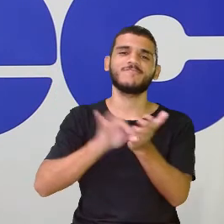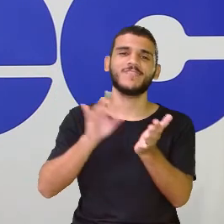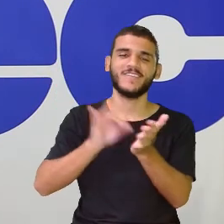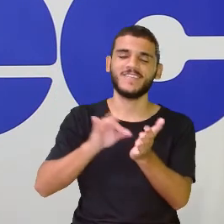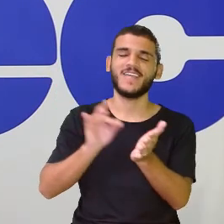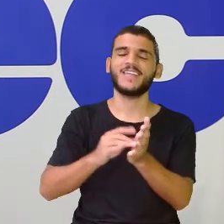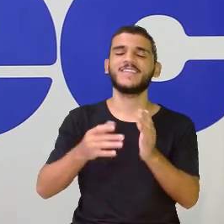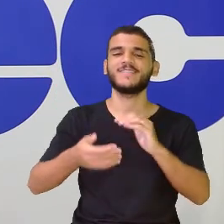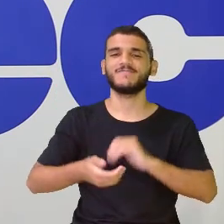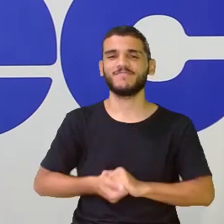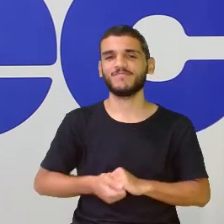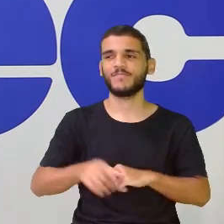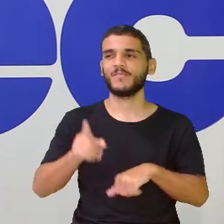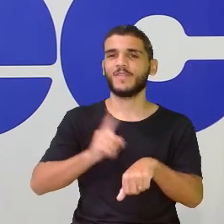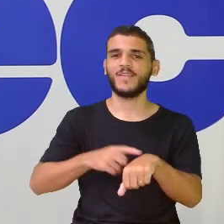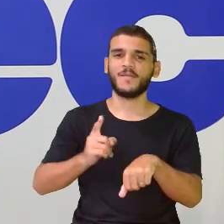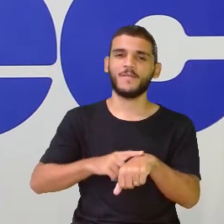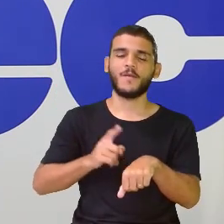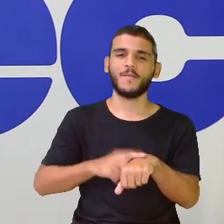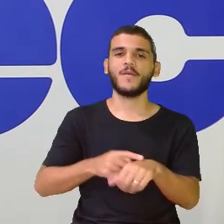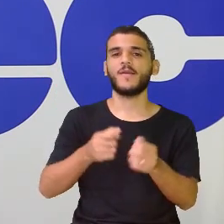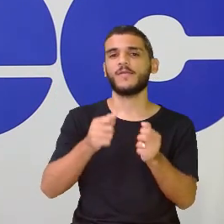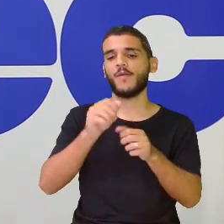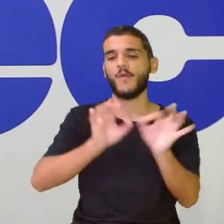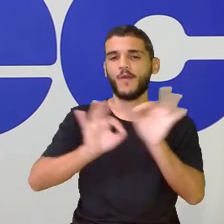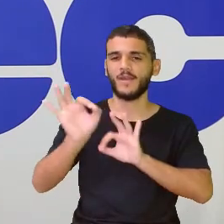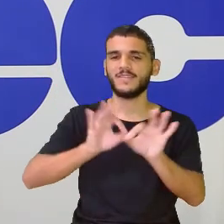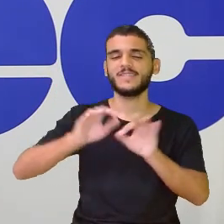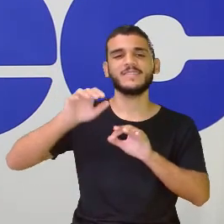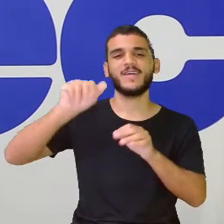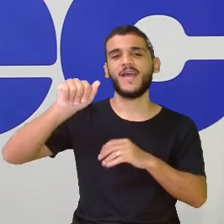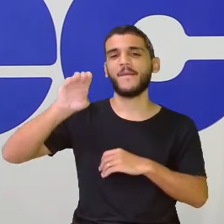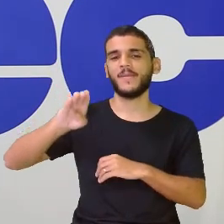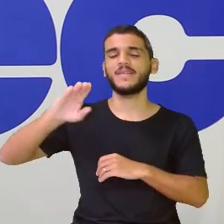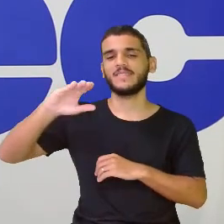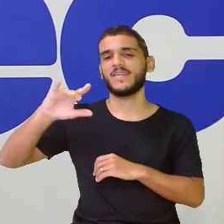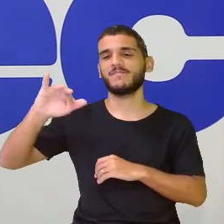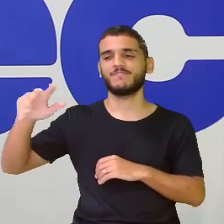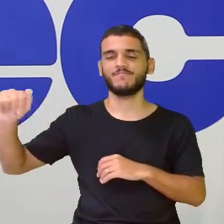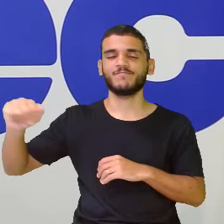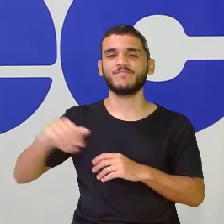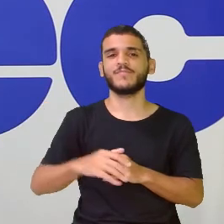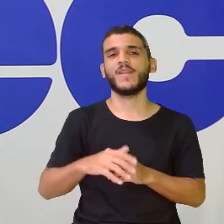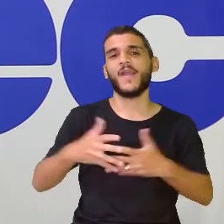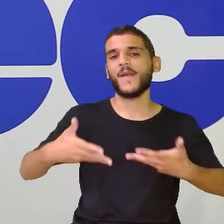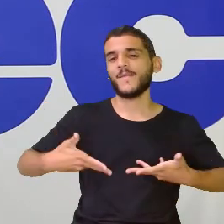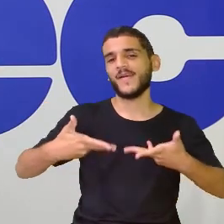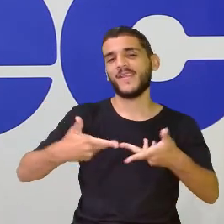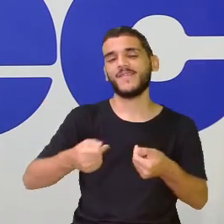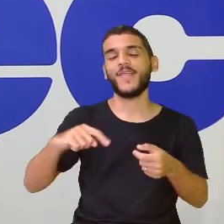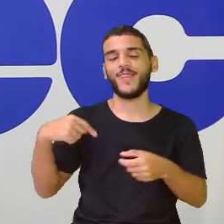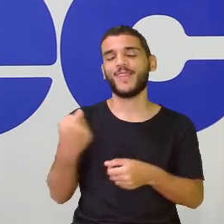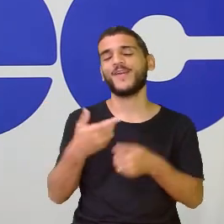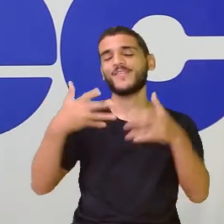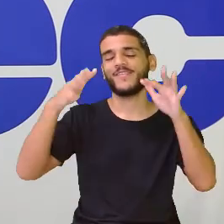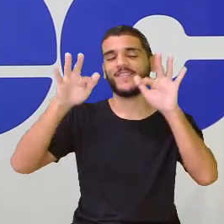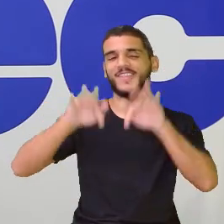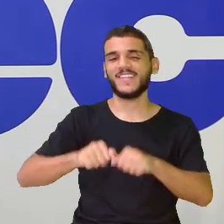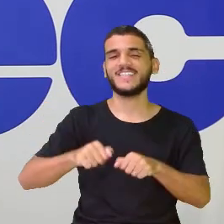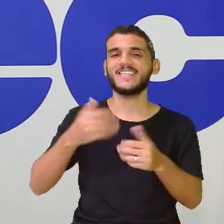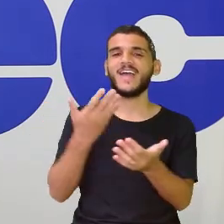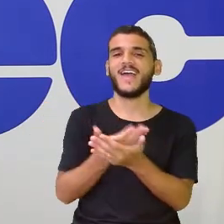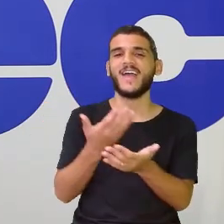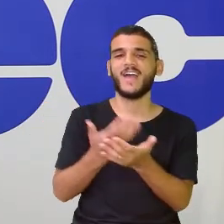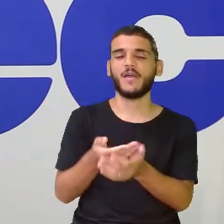mundo participando naquela hora da ordem alfabética. Então, maravilha, viu, minha gente? E vamos encerrar a aula, né, Mauriceia?